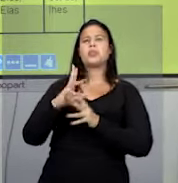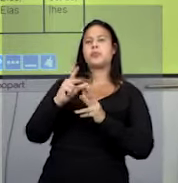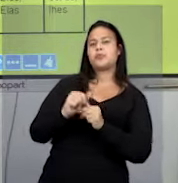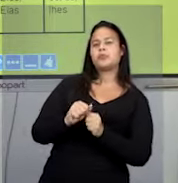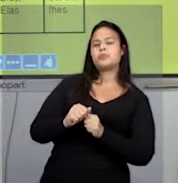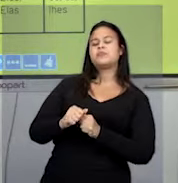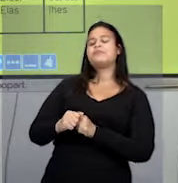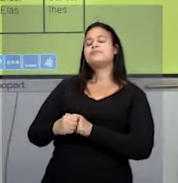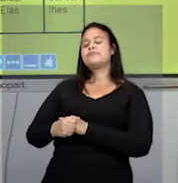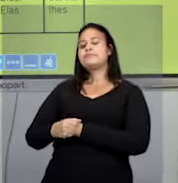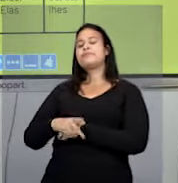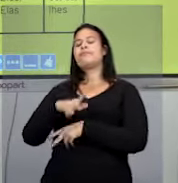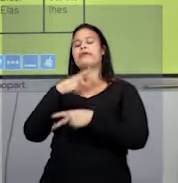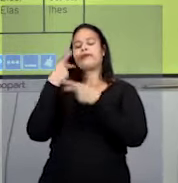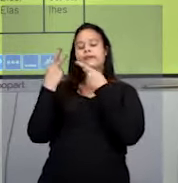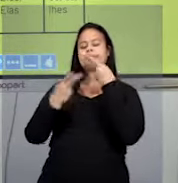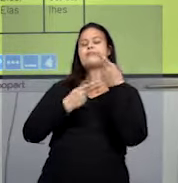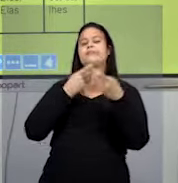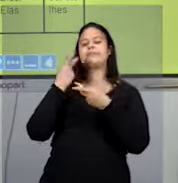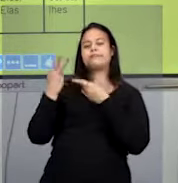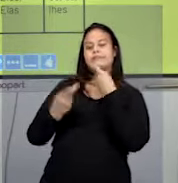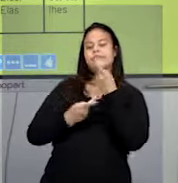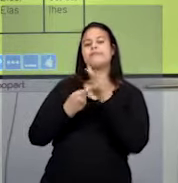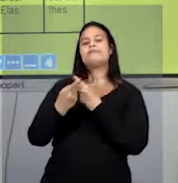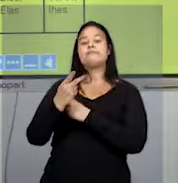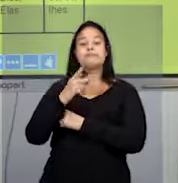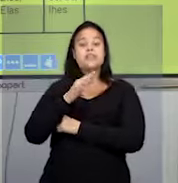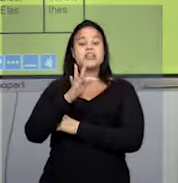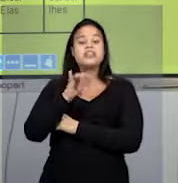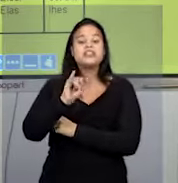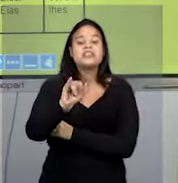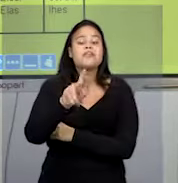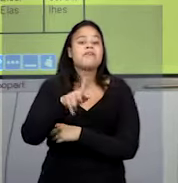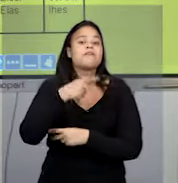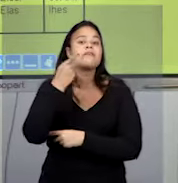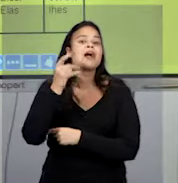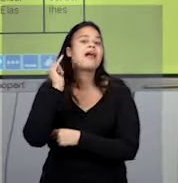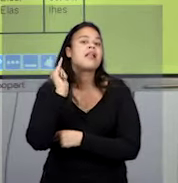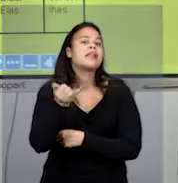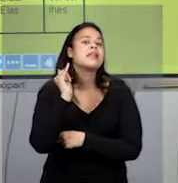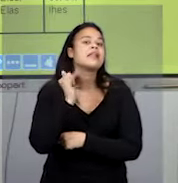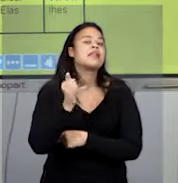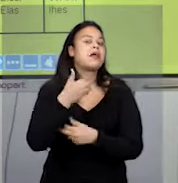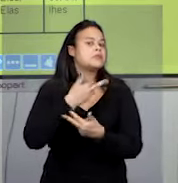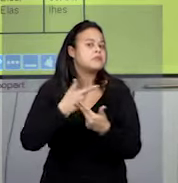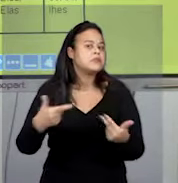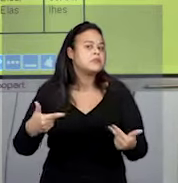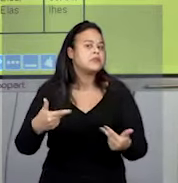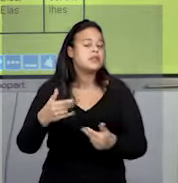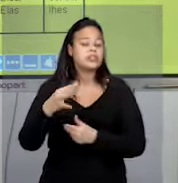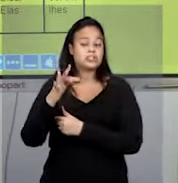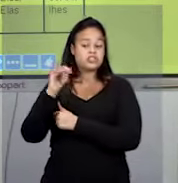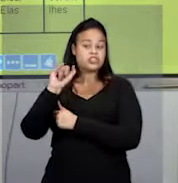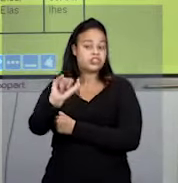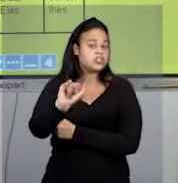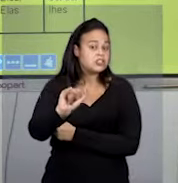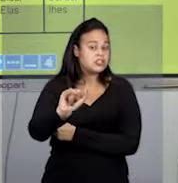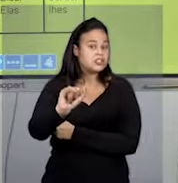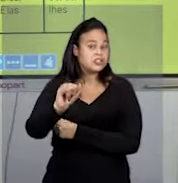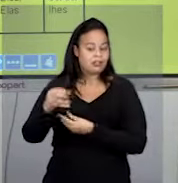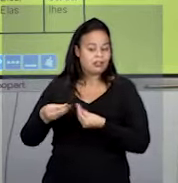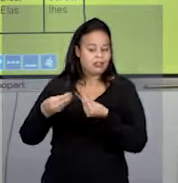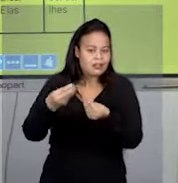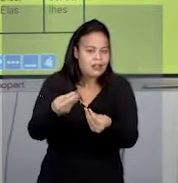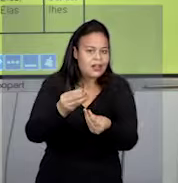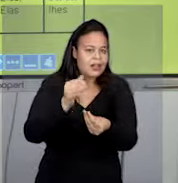vou te falar uma coisa, o ti é do tu, ficou na linguagem oral. Eu vou te falar, eu vou te dar.